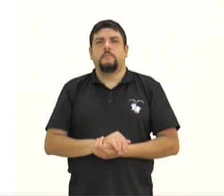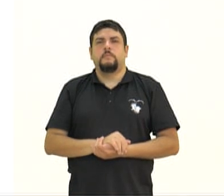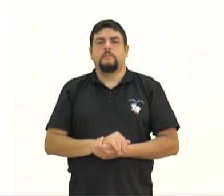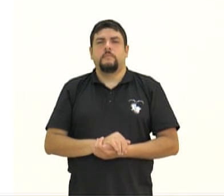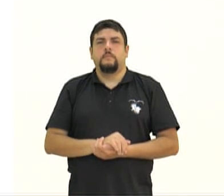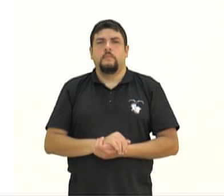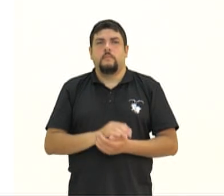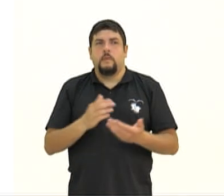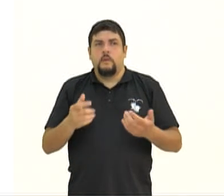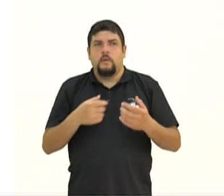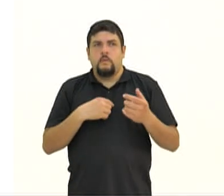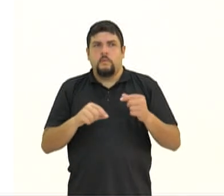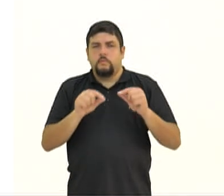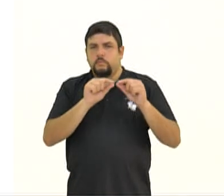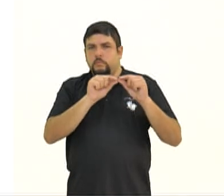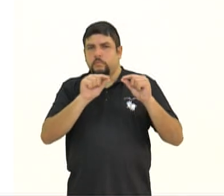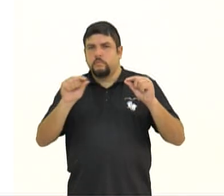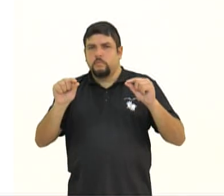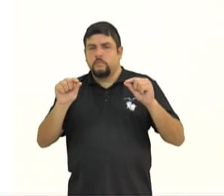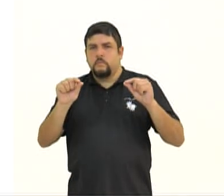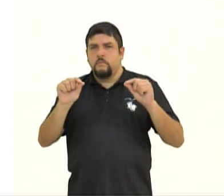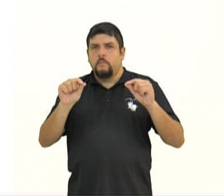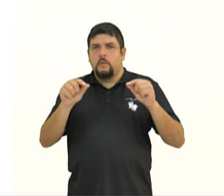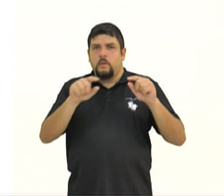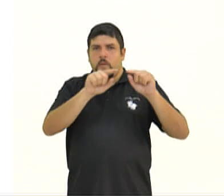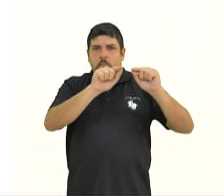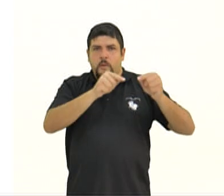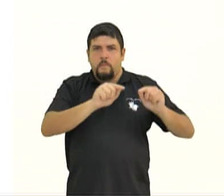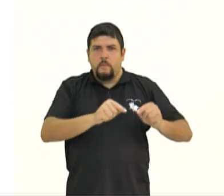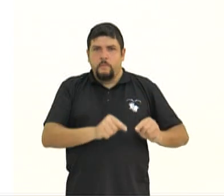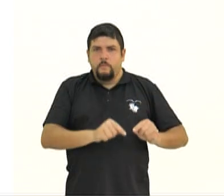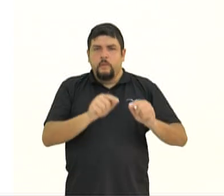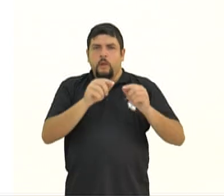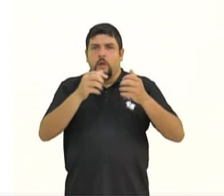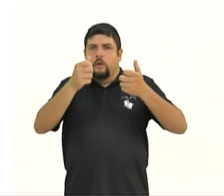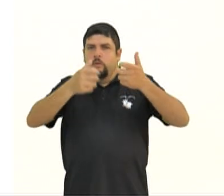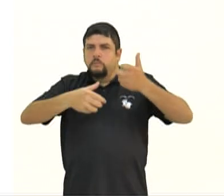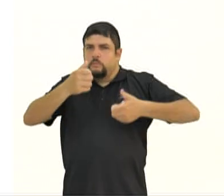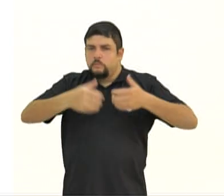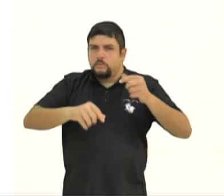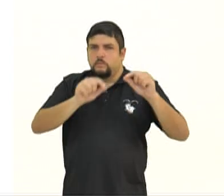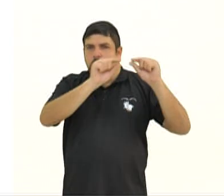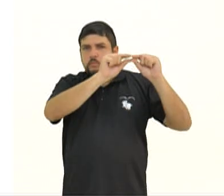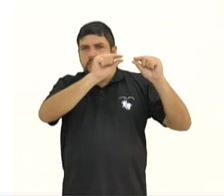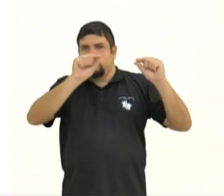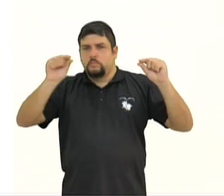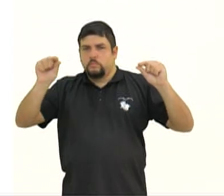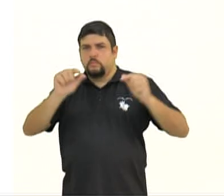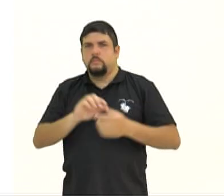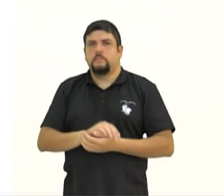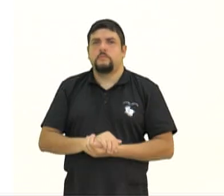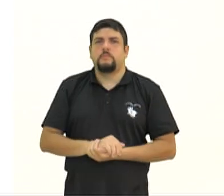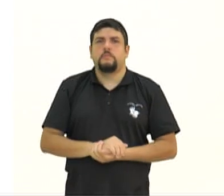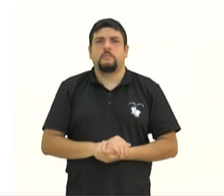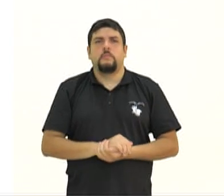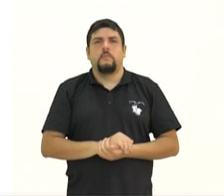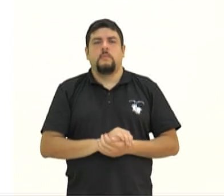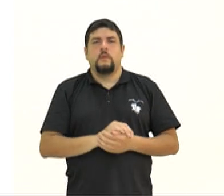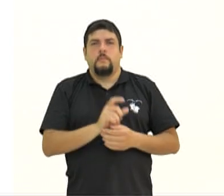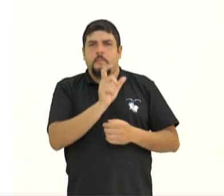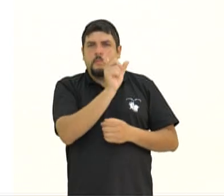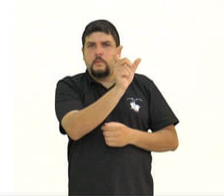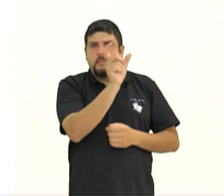Você vai completar com o esporte correspondente. Temos baloncesto, boxeo, golfe,